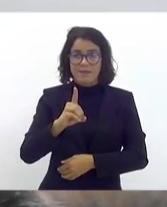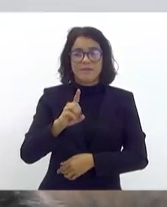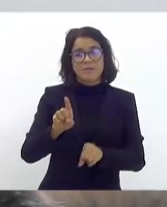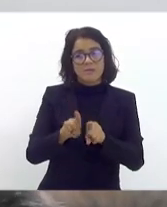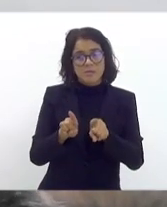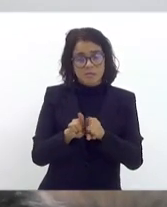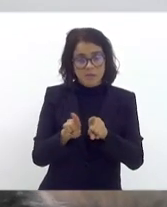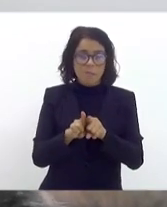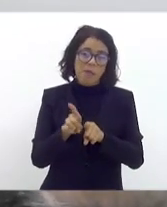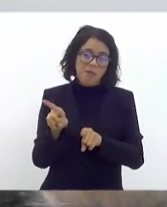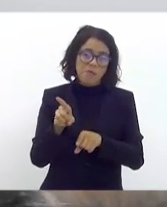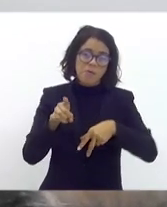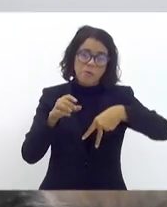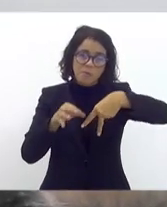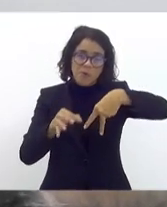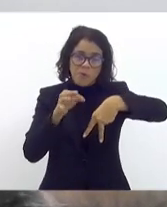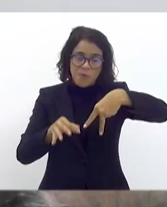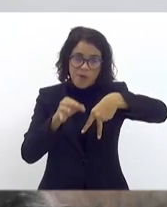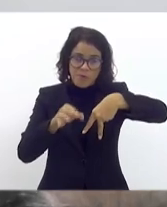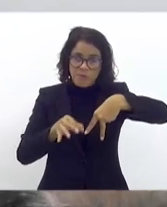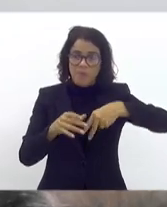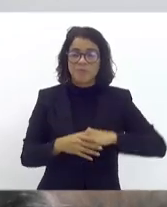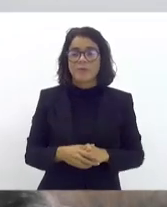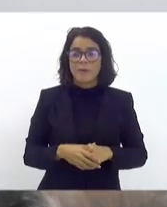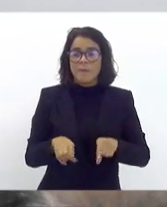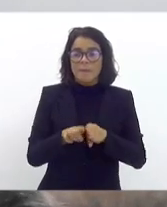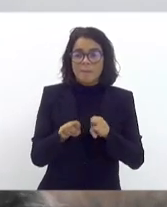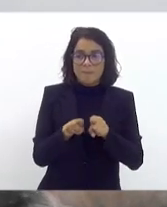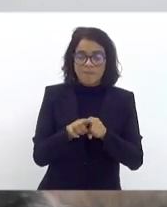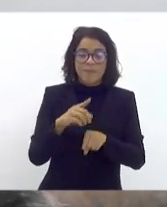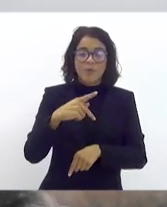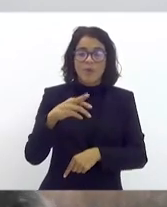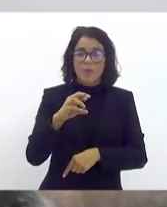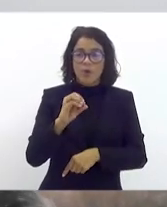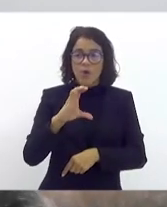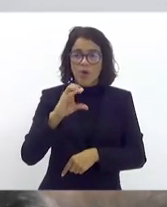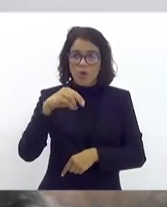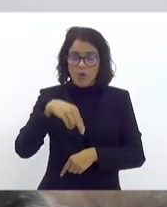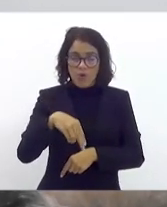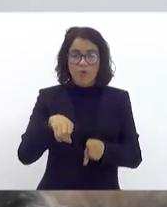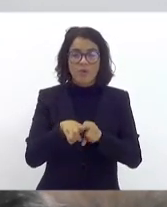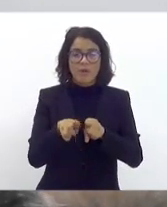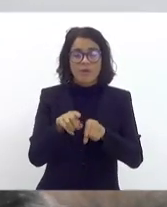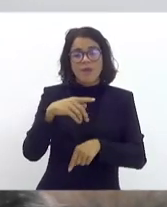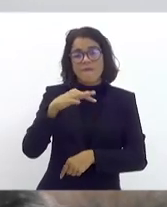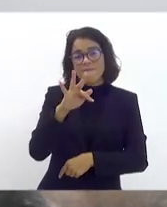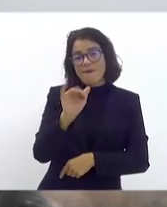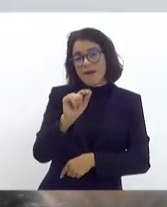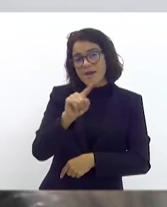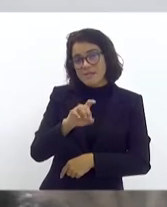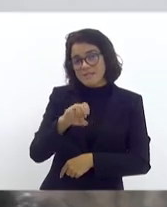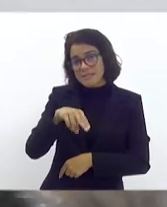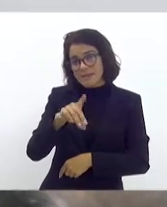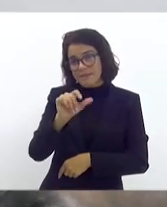respectivo procurador, junto com Fazenda, PROCON, Fazenda Estadual, Fazenda da Capital, porque